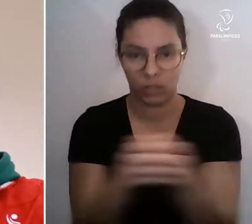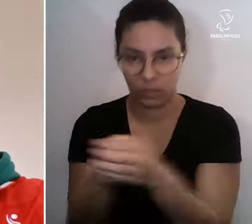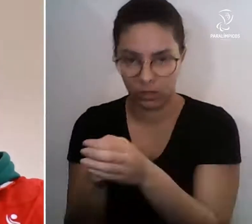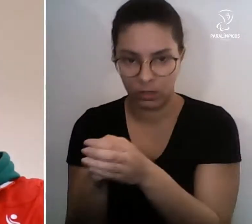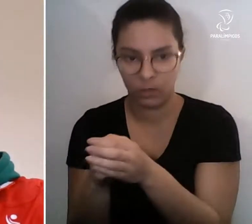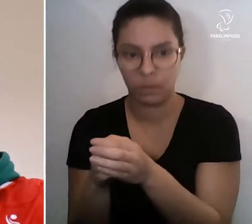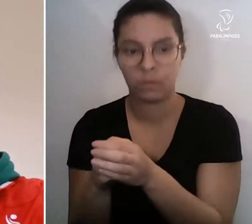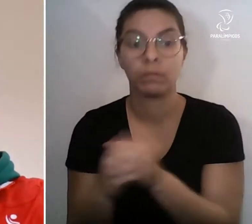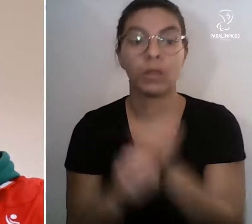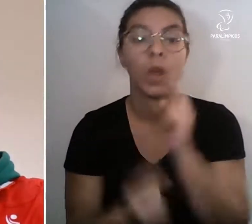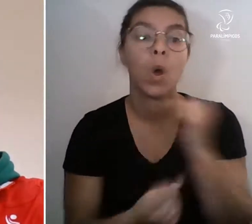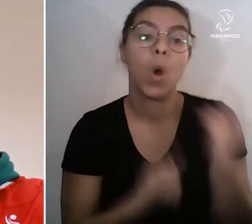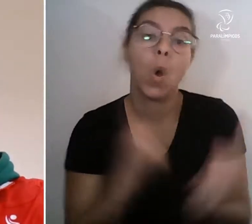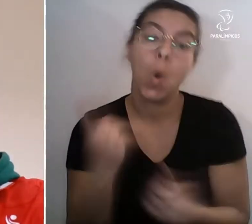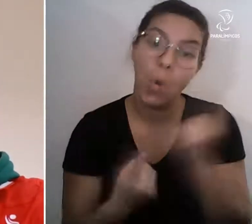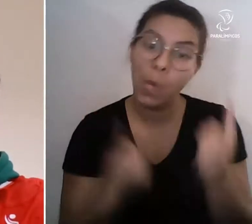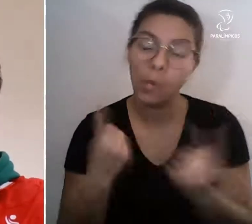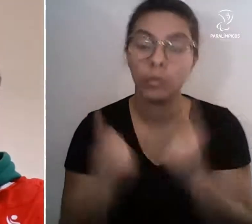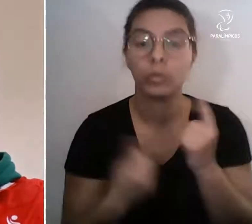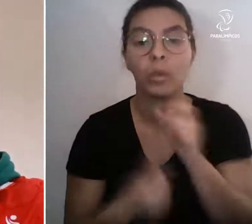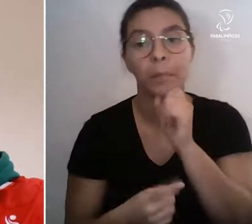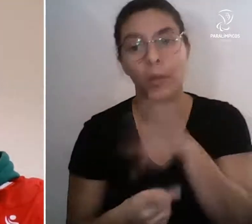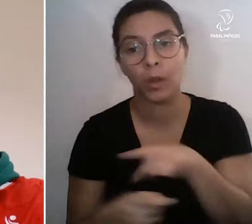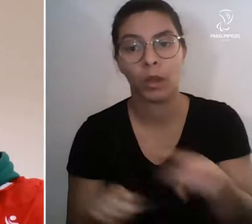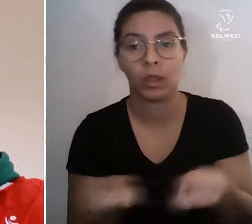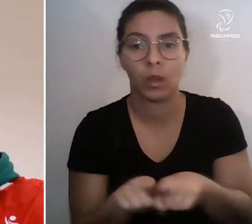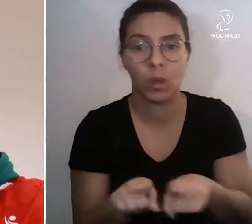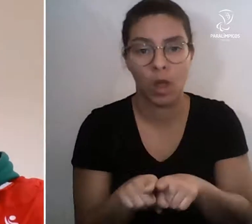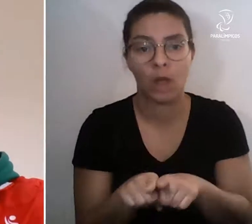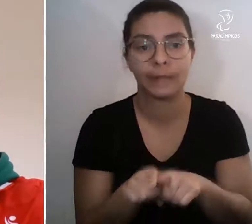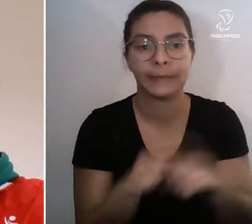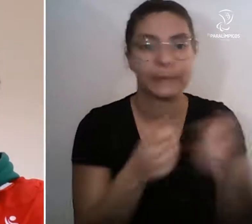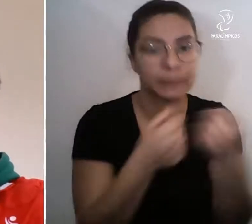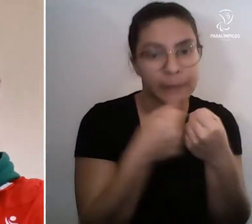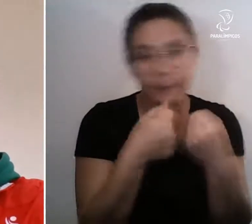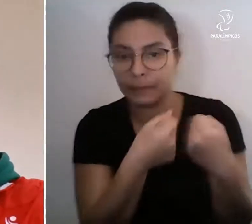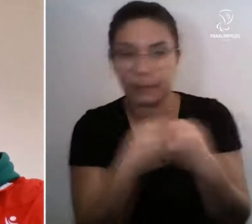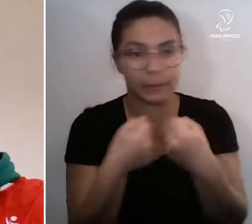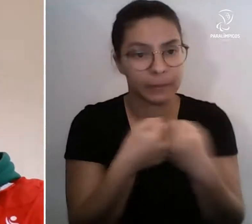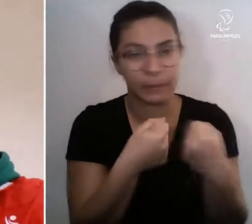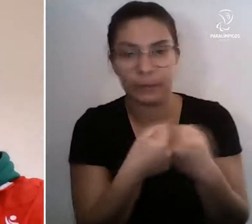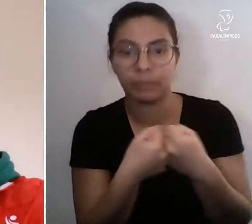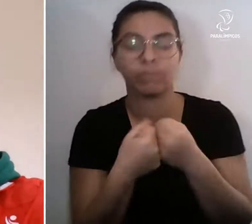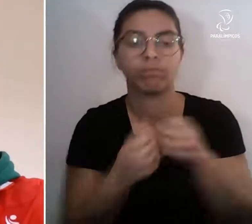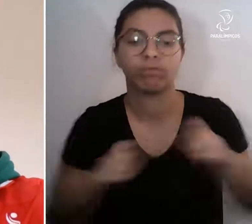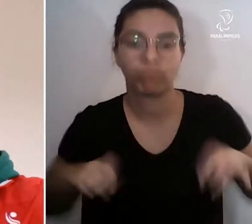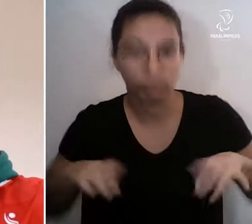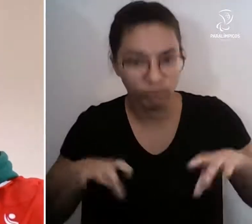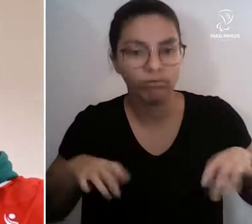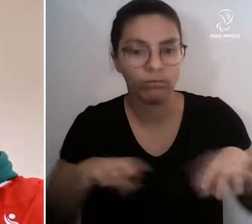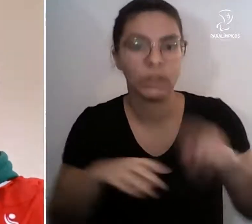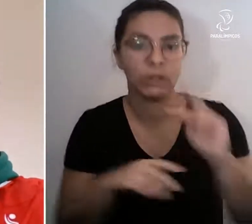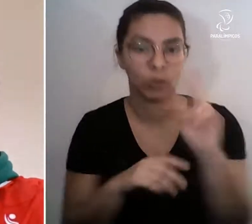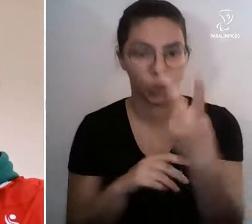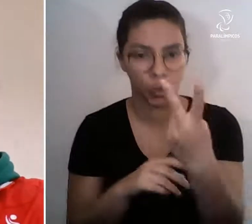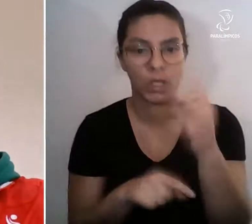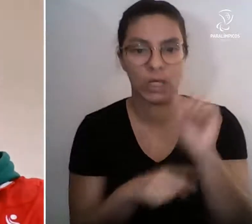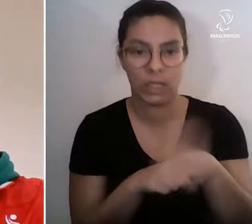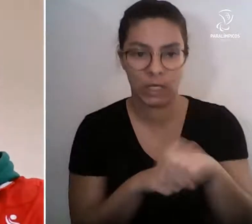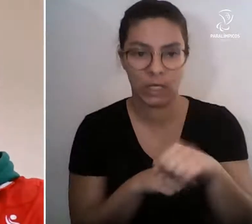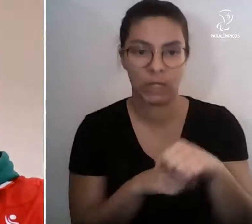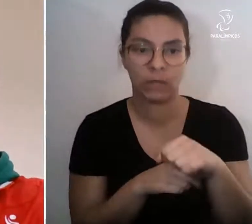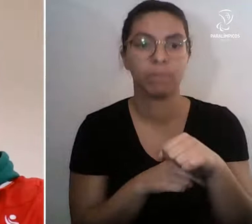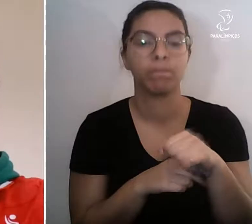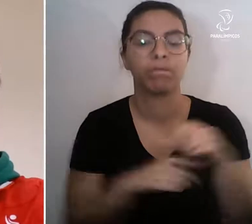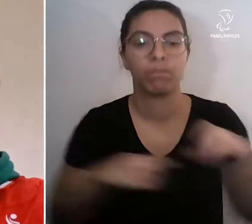algumas dessas classes podem ser, são disputadas por atletas em cadeiras de rodas. Temos 2 classes que são disputadas em cadeiras de